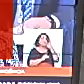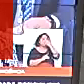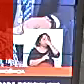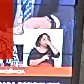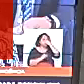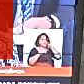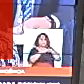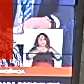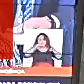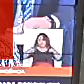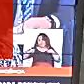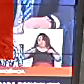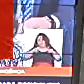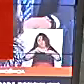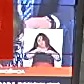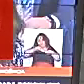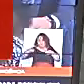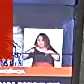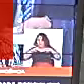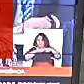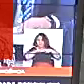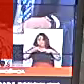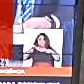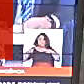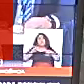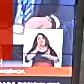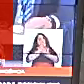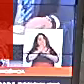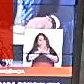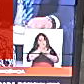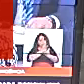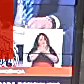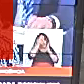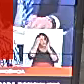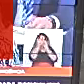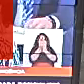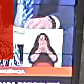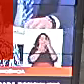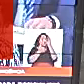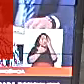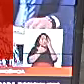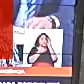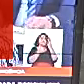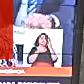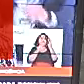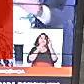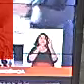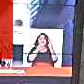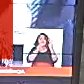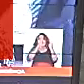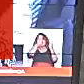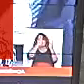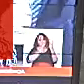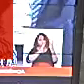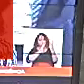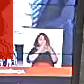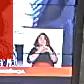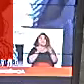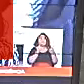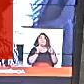de transportar os dois passageiros gratuitamente. Então, em função de todo esse cenário, foi suspensa,